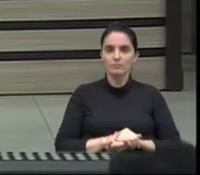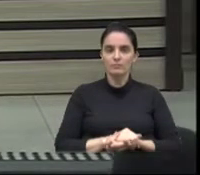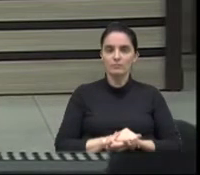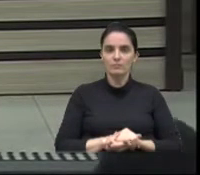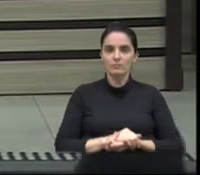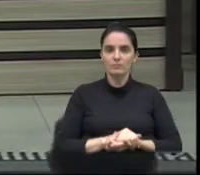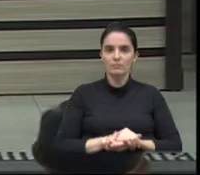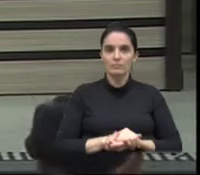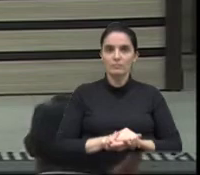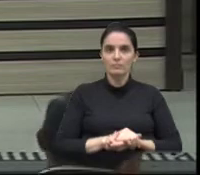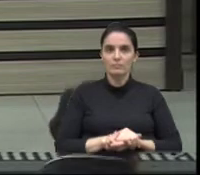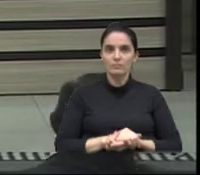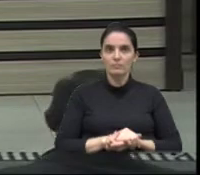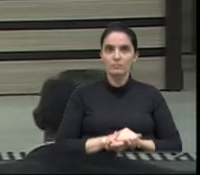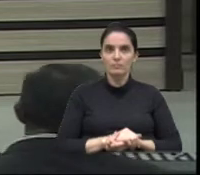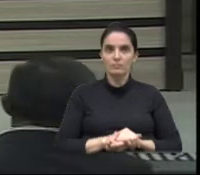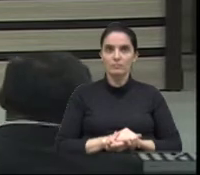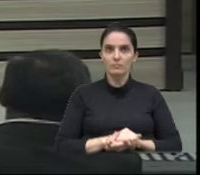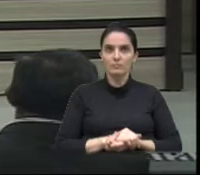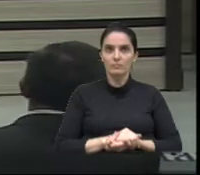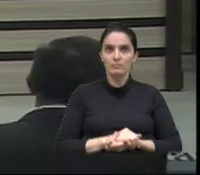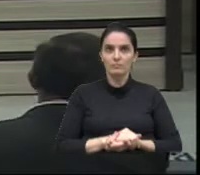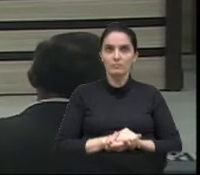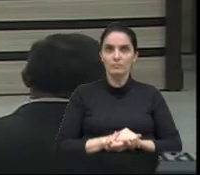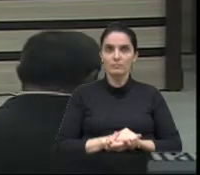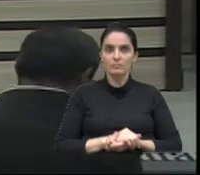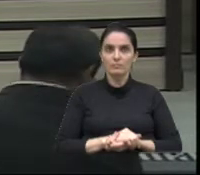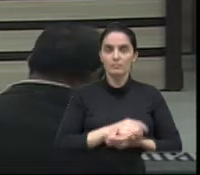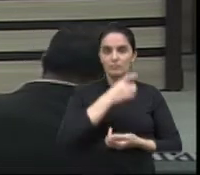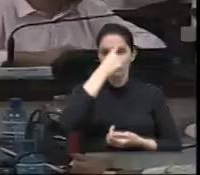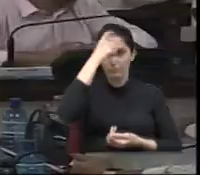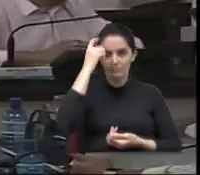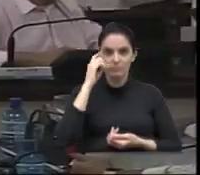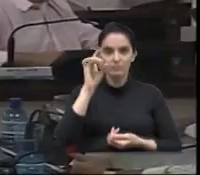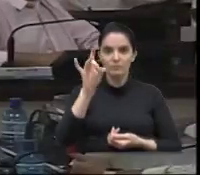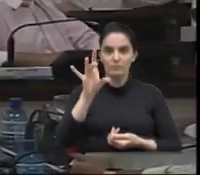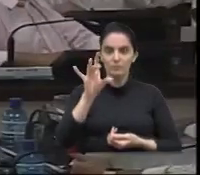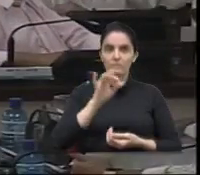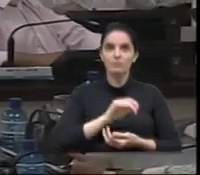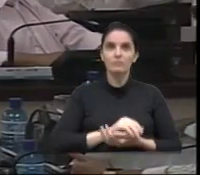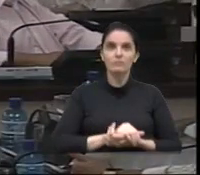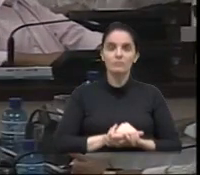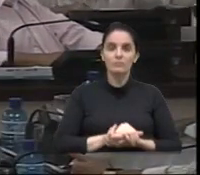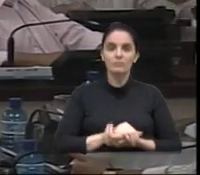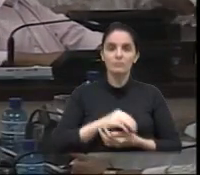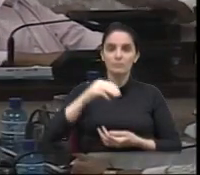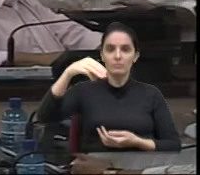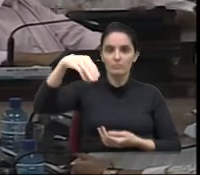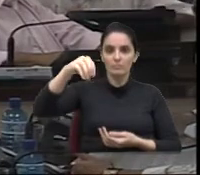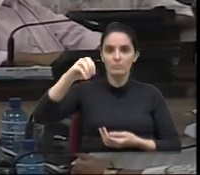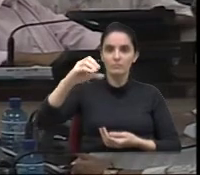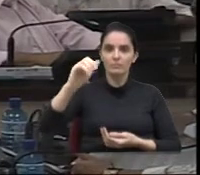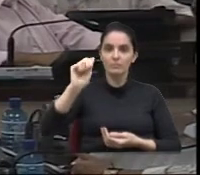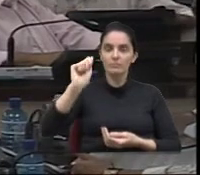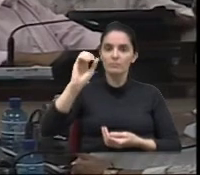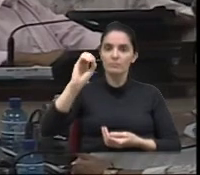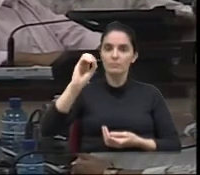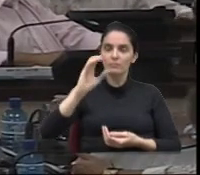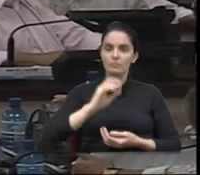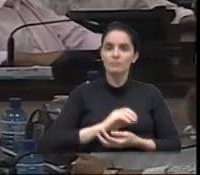Moção de apelo. Questão de ordem, presidente. Questão de ordem, vereador Wagner Barbosa. Essa moção,